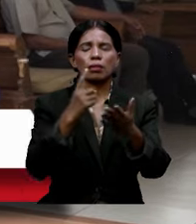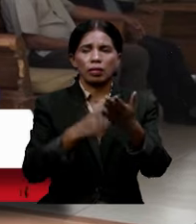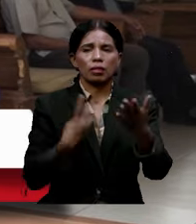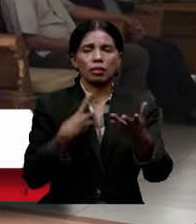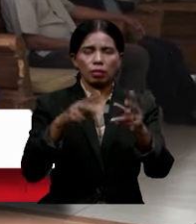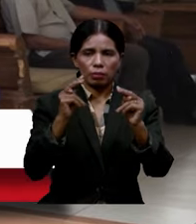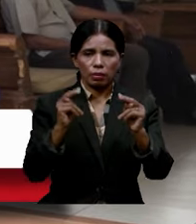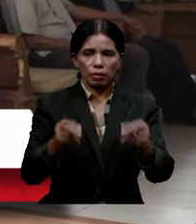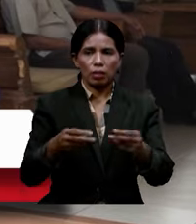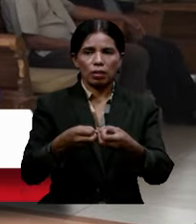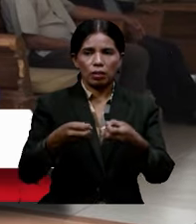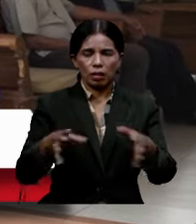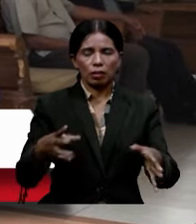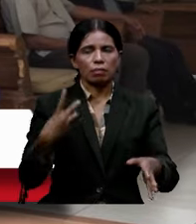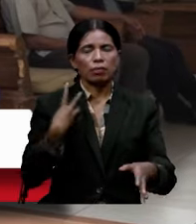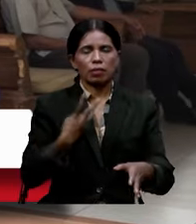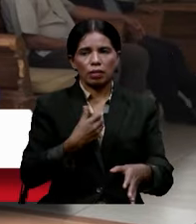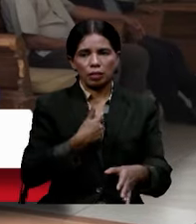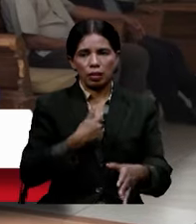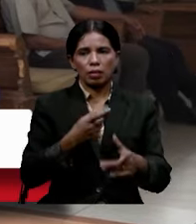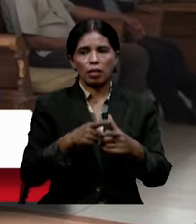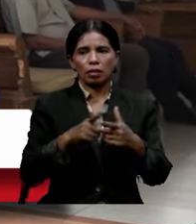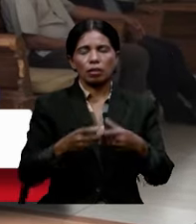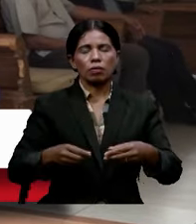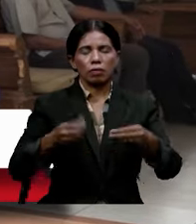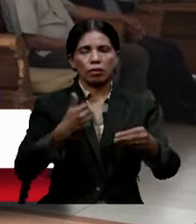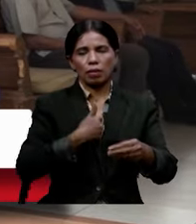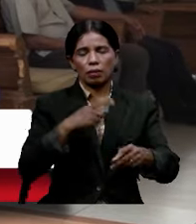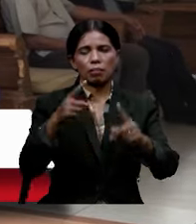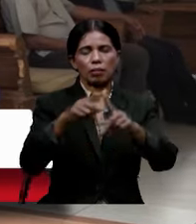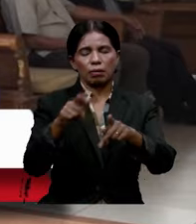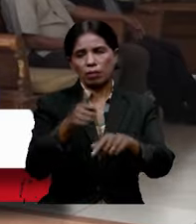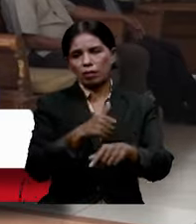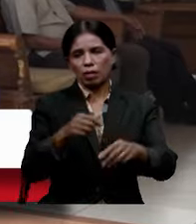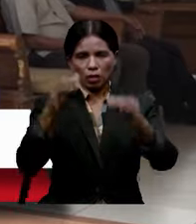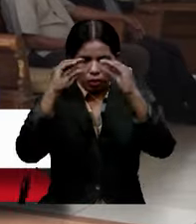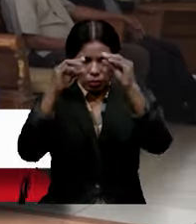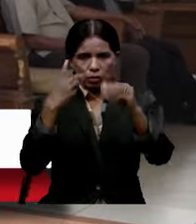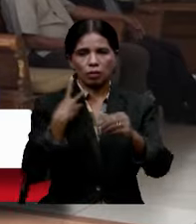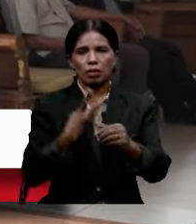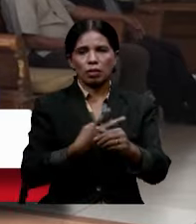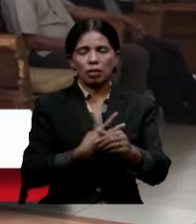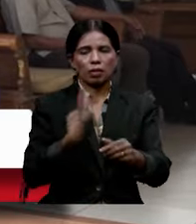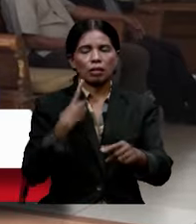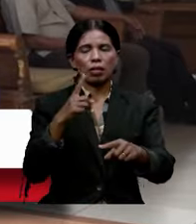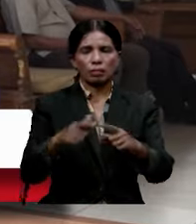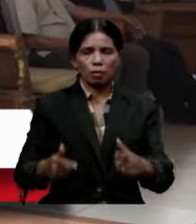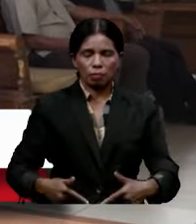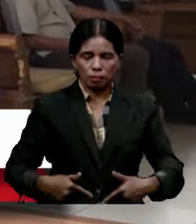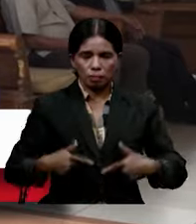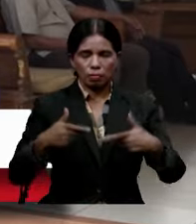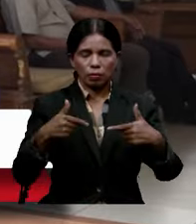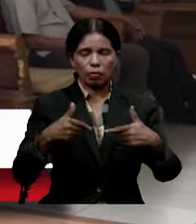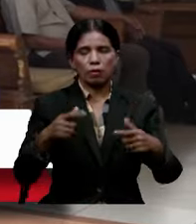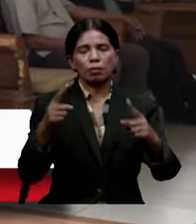precisa lá com itania depois o itania não vai mais ser então há nori mãe ita tu ita lá vele morre de itania mas morre vai mais